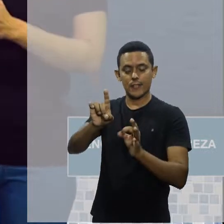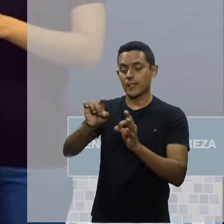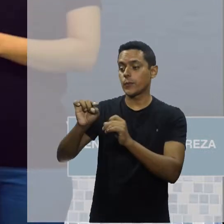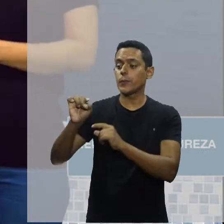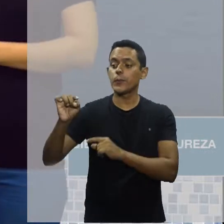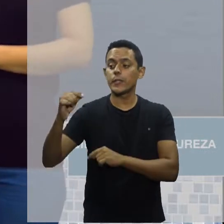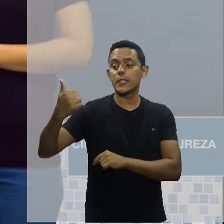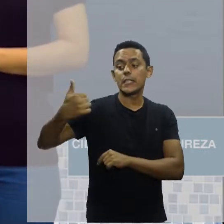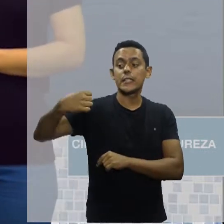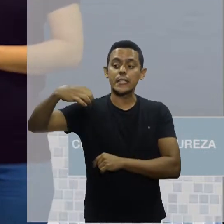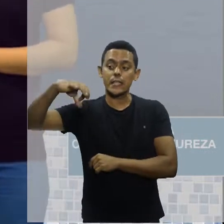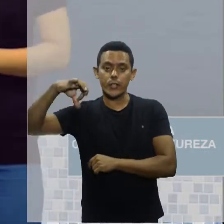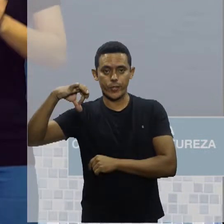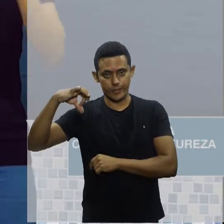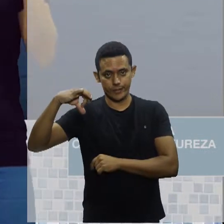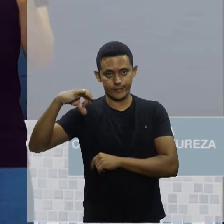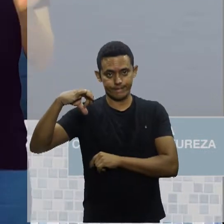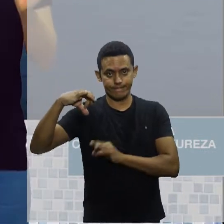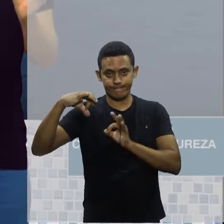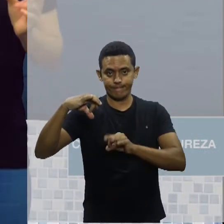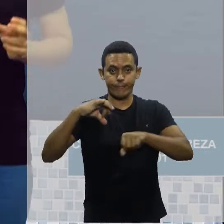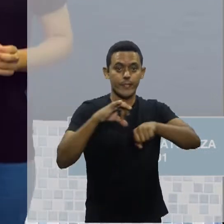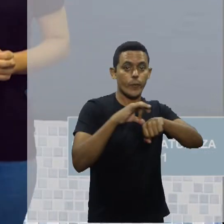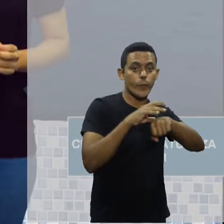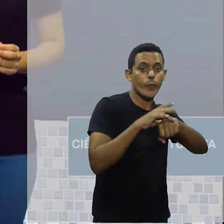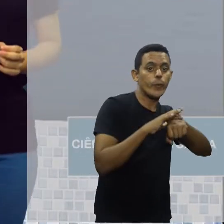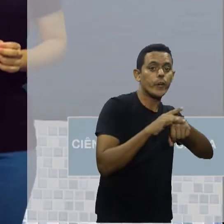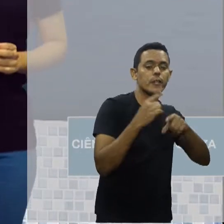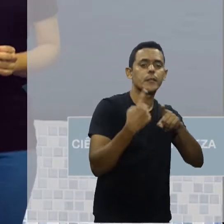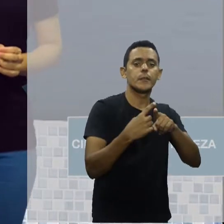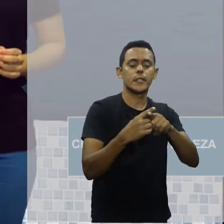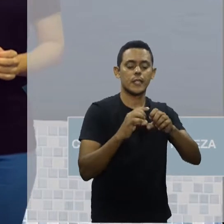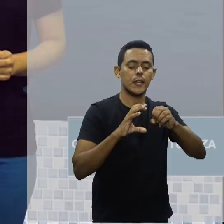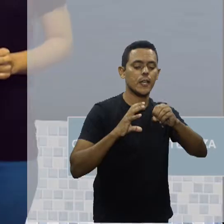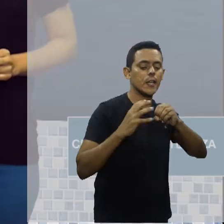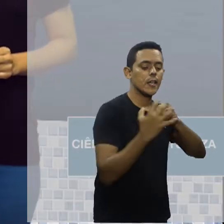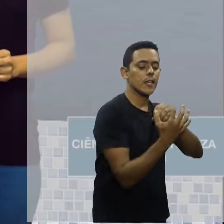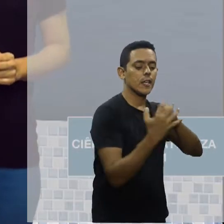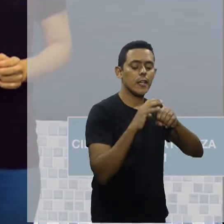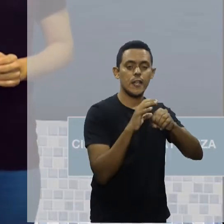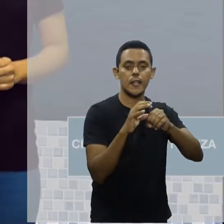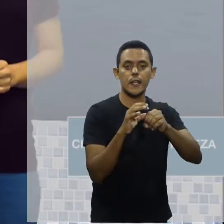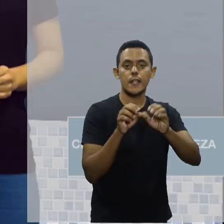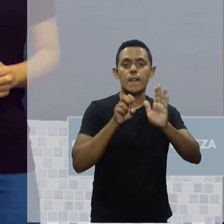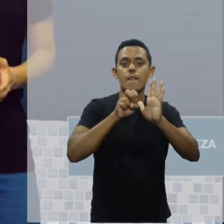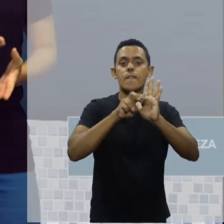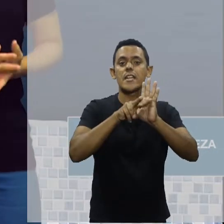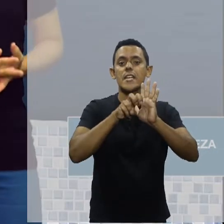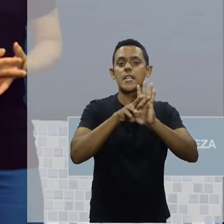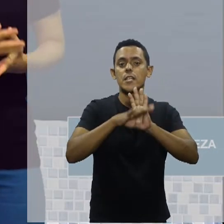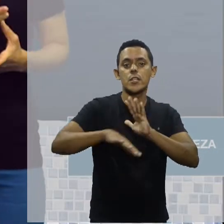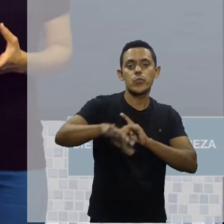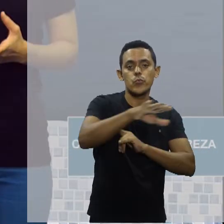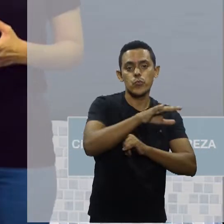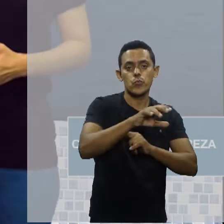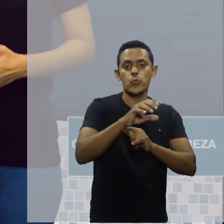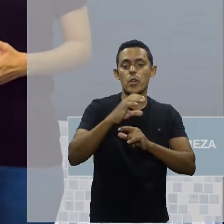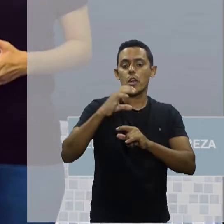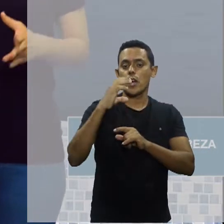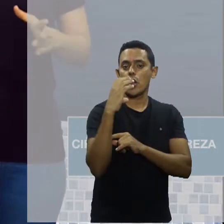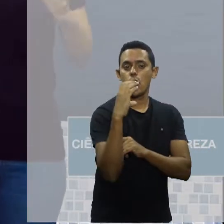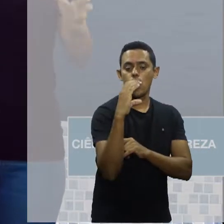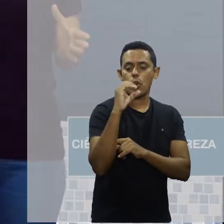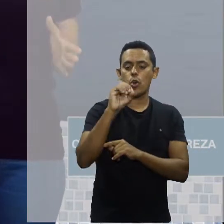doença do coronavírus. COVID-19 coronavírus, e o D quer dizer disease, em inglês, que quer dizer